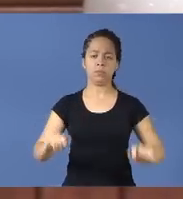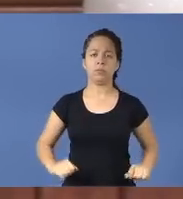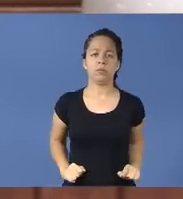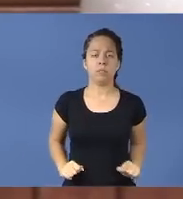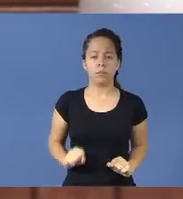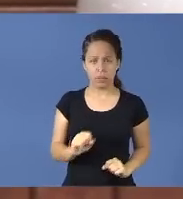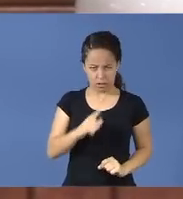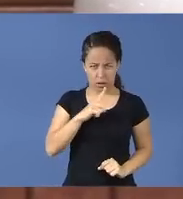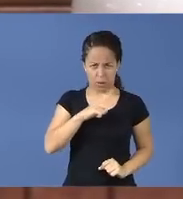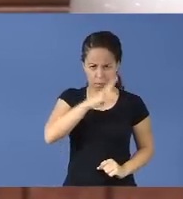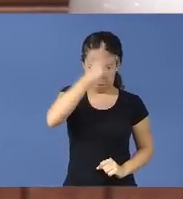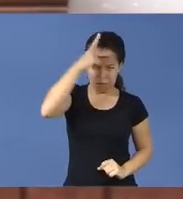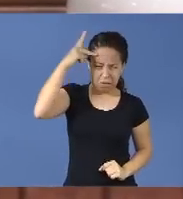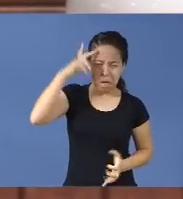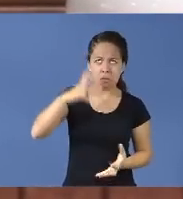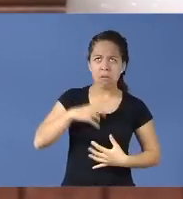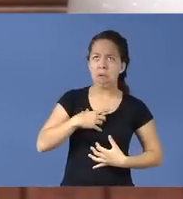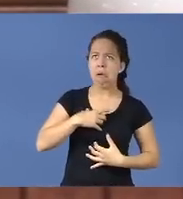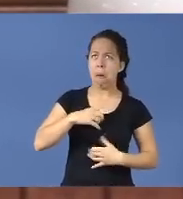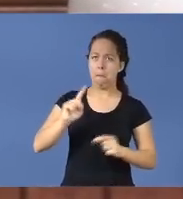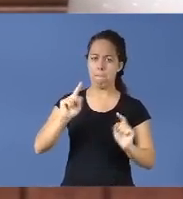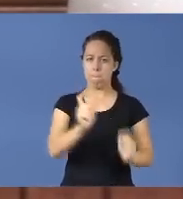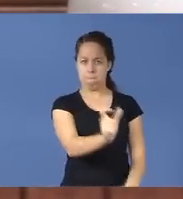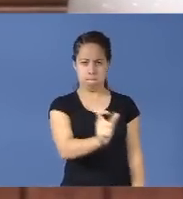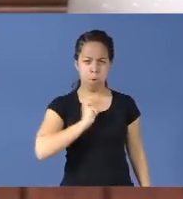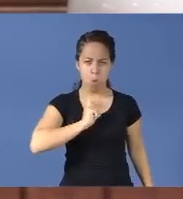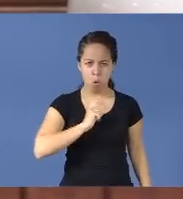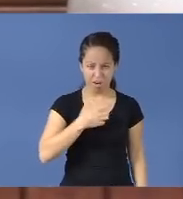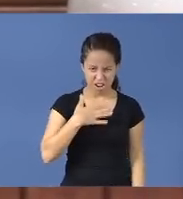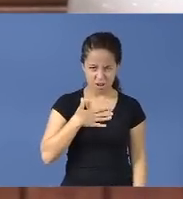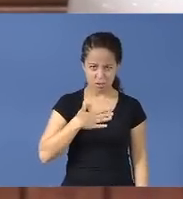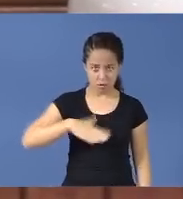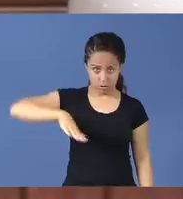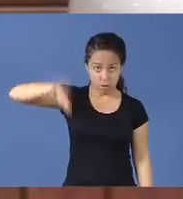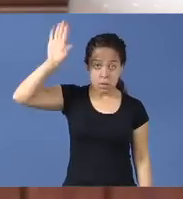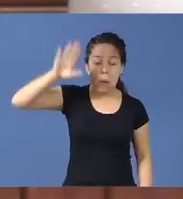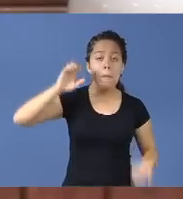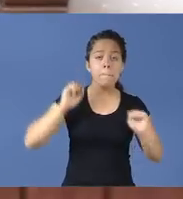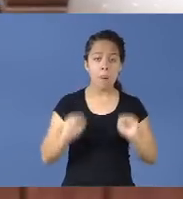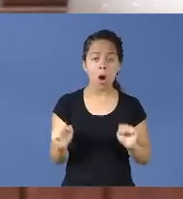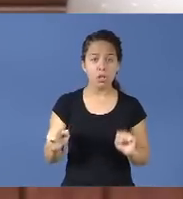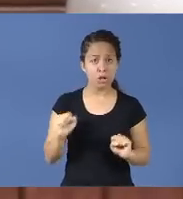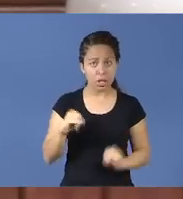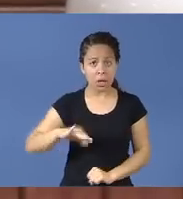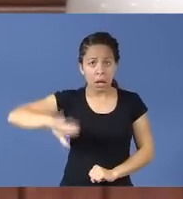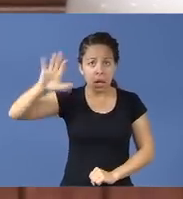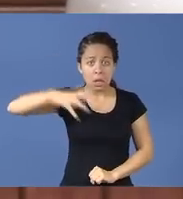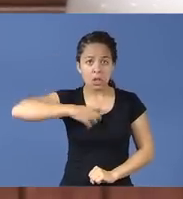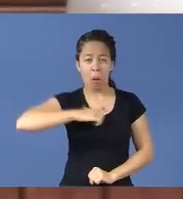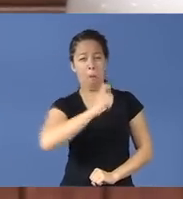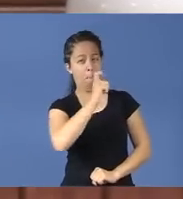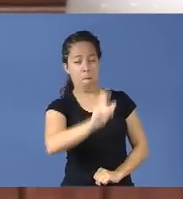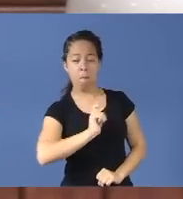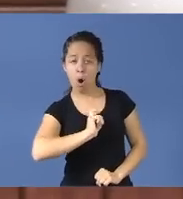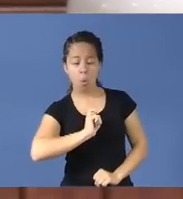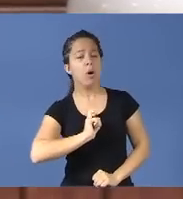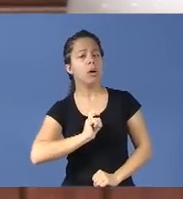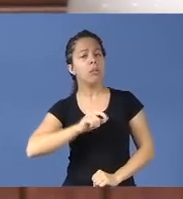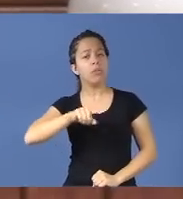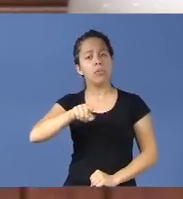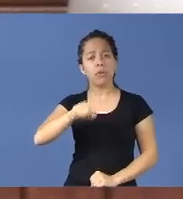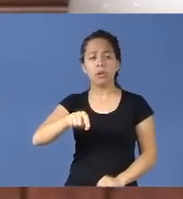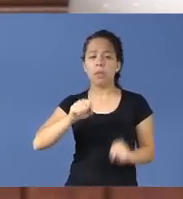aqui ofendido? Pode levantar a mão. Na sua igreja está ofendido? Seu lugar é outro. Então veja